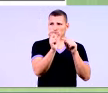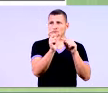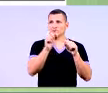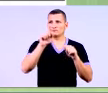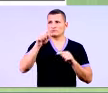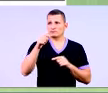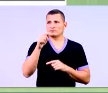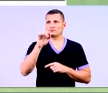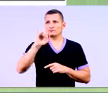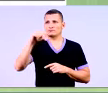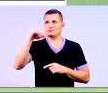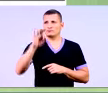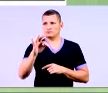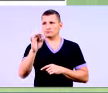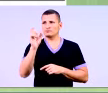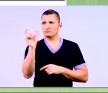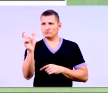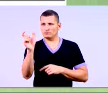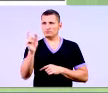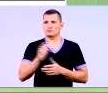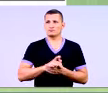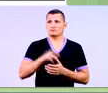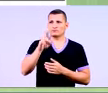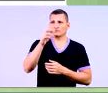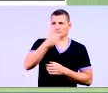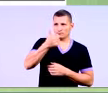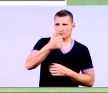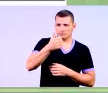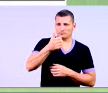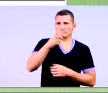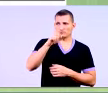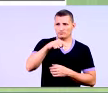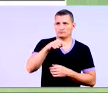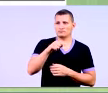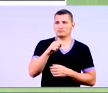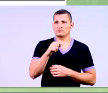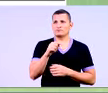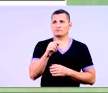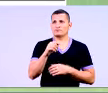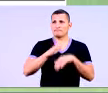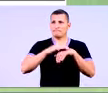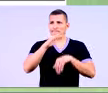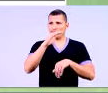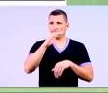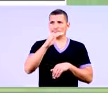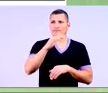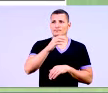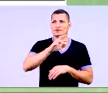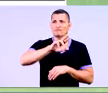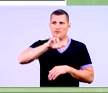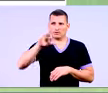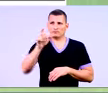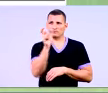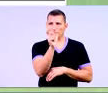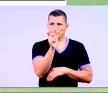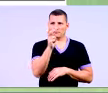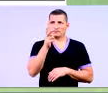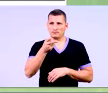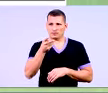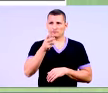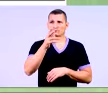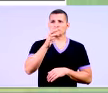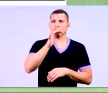aqui eu fiz duas demonstração a primeira é declarar mais de uma variável do mesmo tipo a